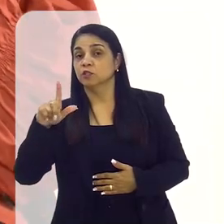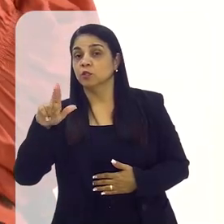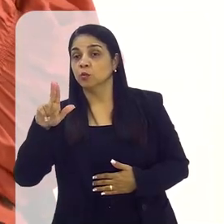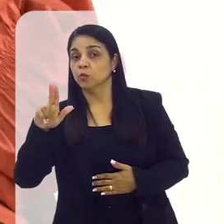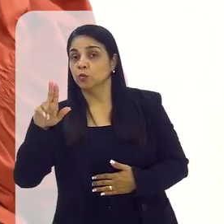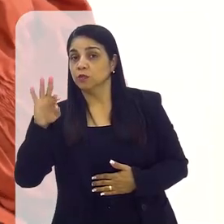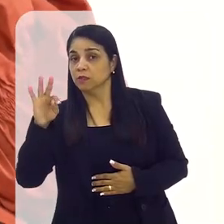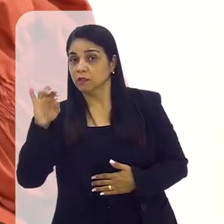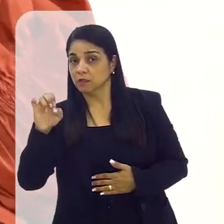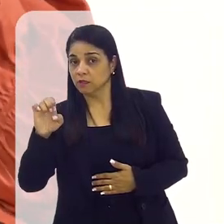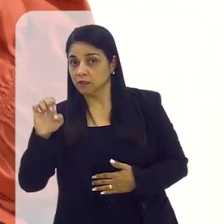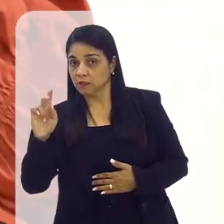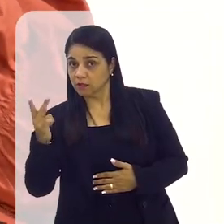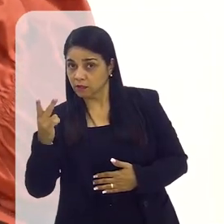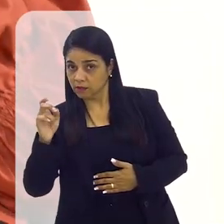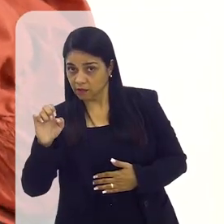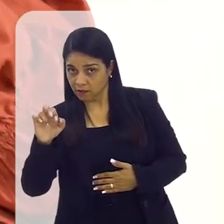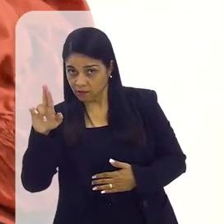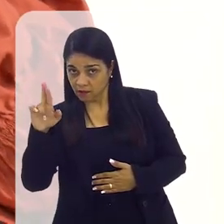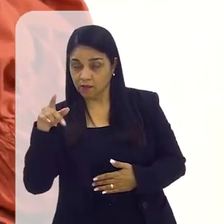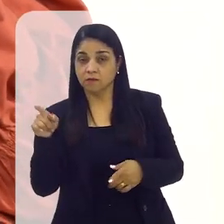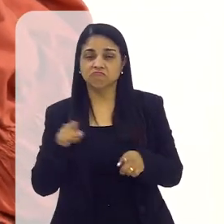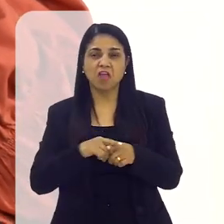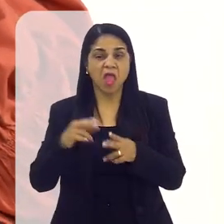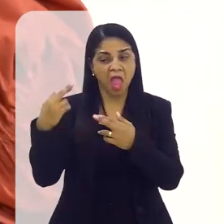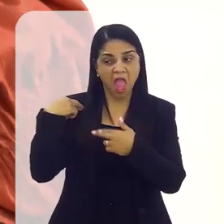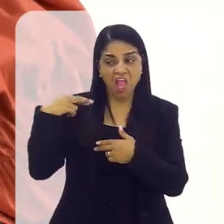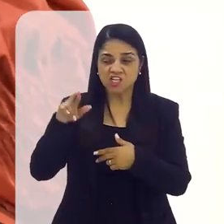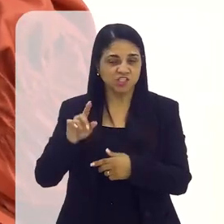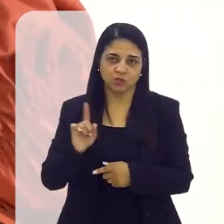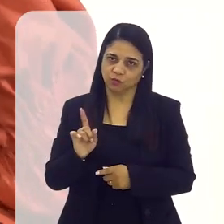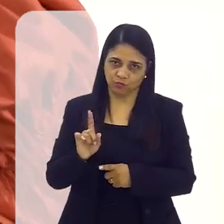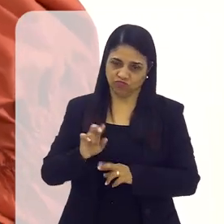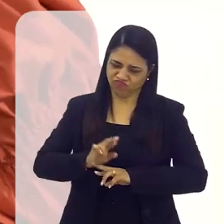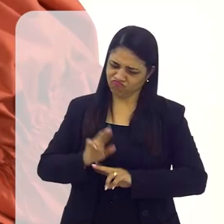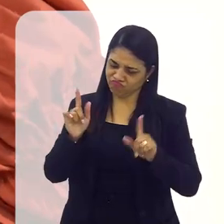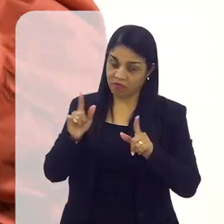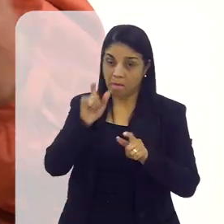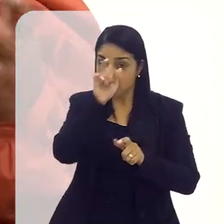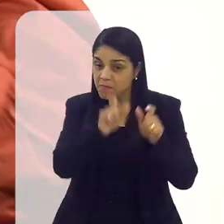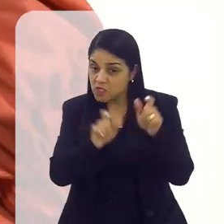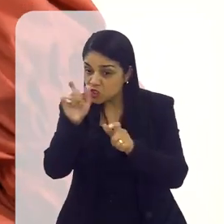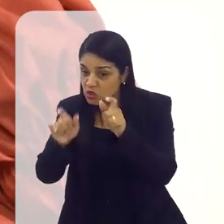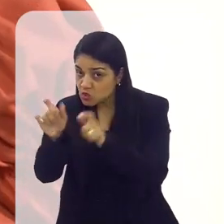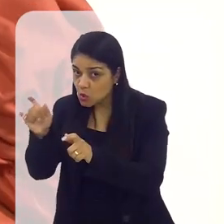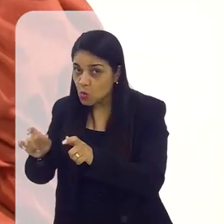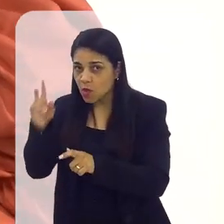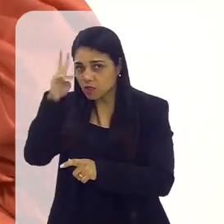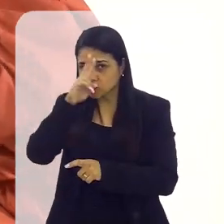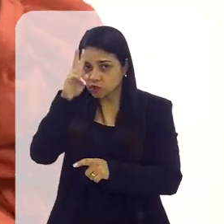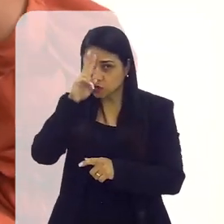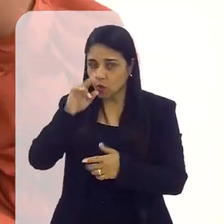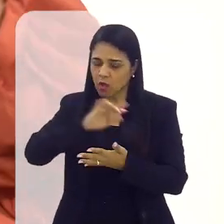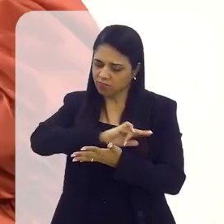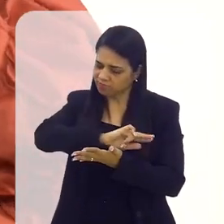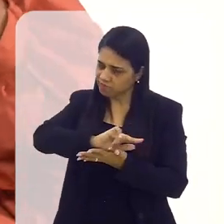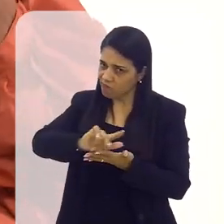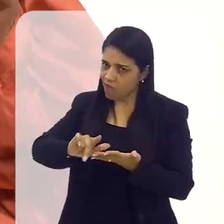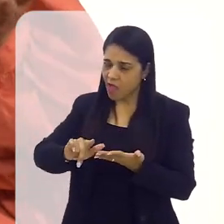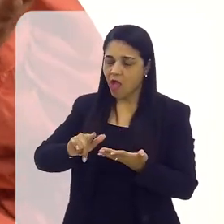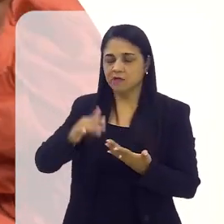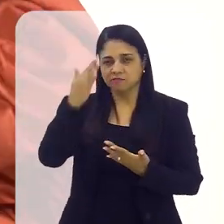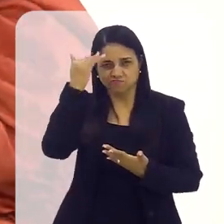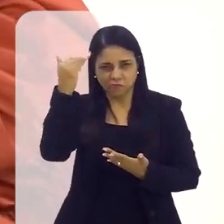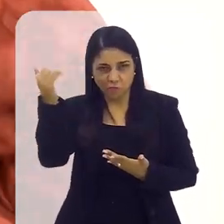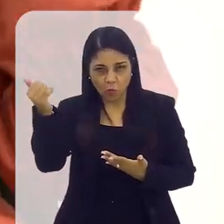falou de religião em si. Falou de pessoas... E aí, pela quantidade de nomes aqui que eu